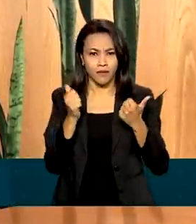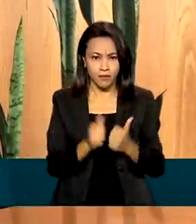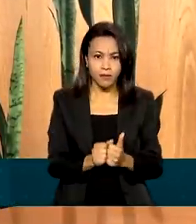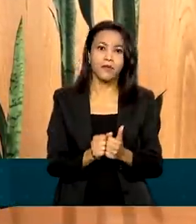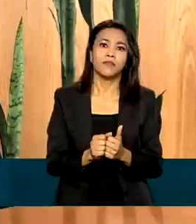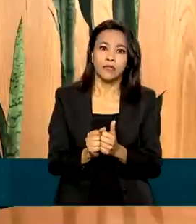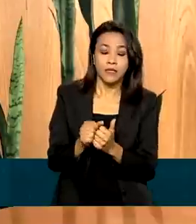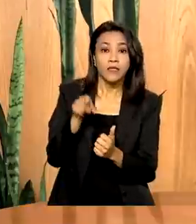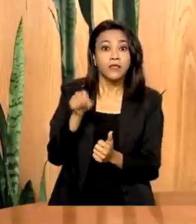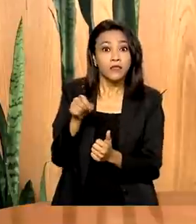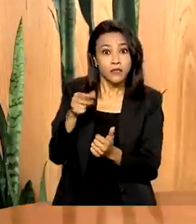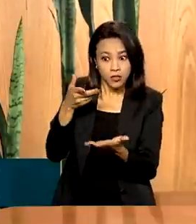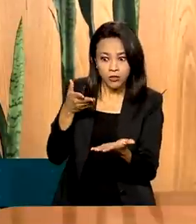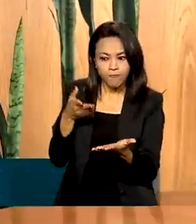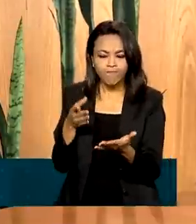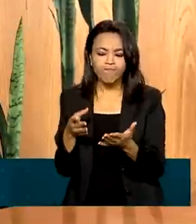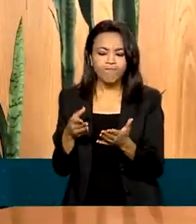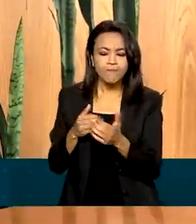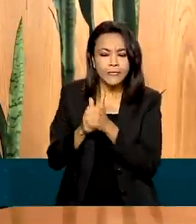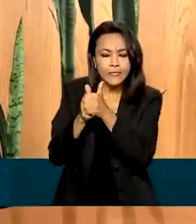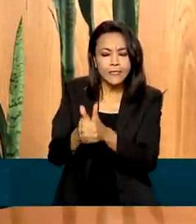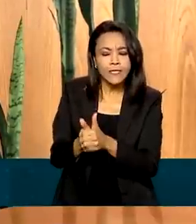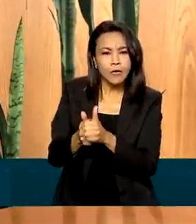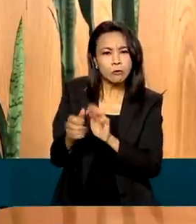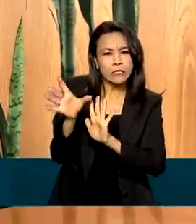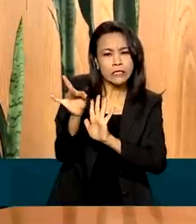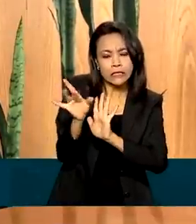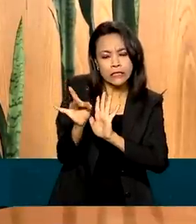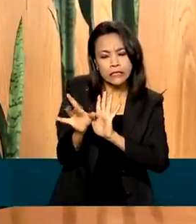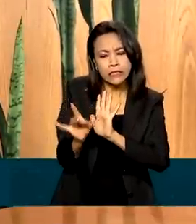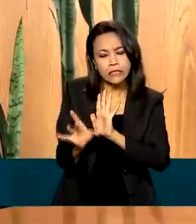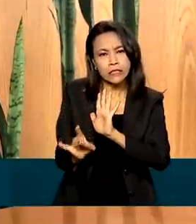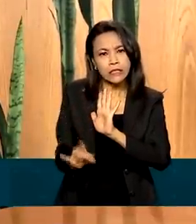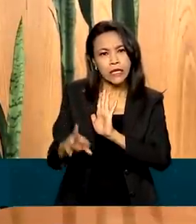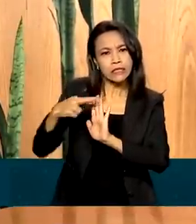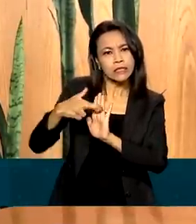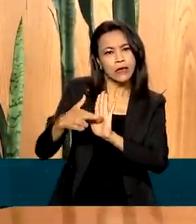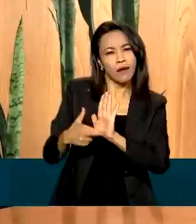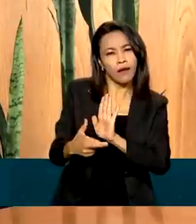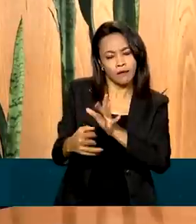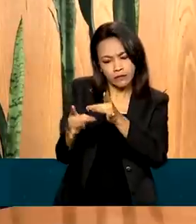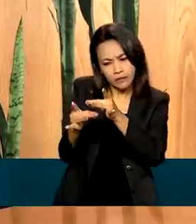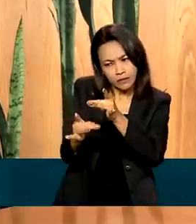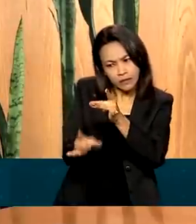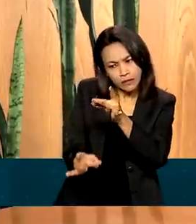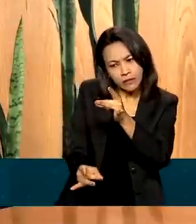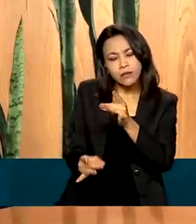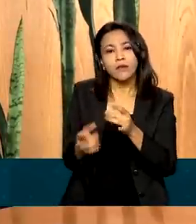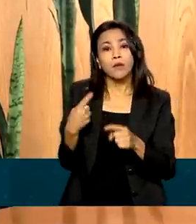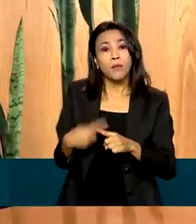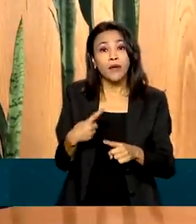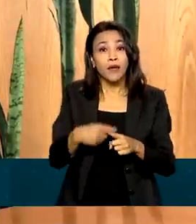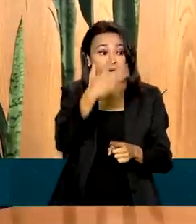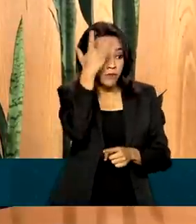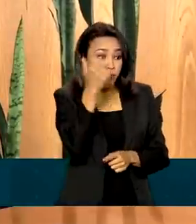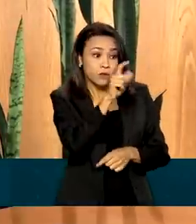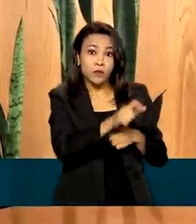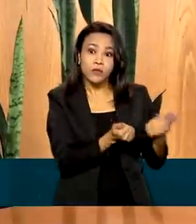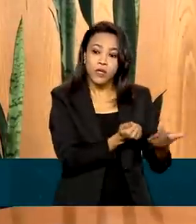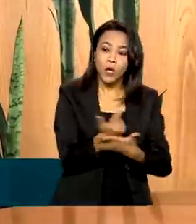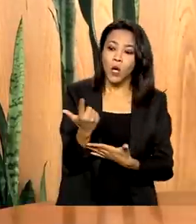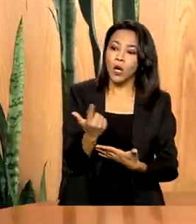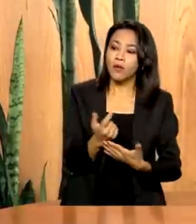forma mais criteriosa possível. No entanto, é importante ter celeridade também, porque o produtor, o mercado, não pode ficar